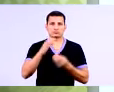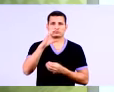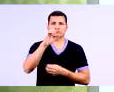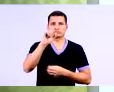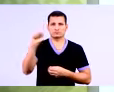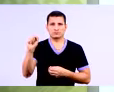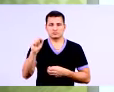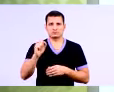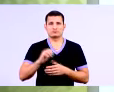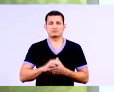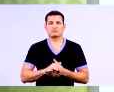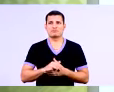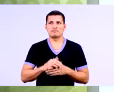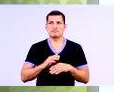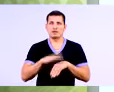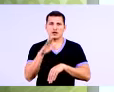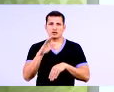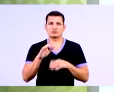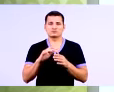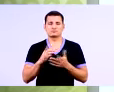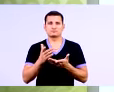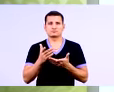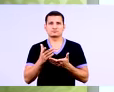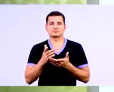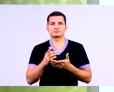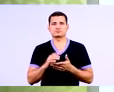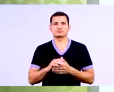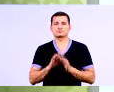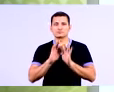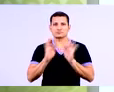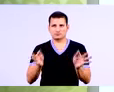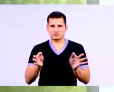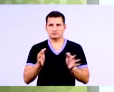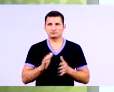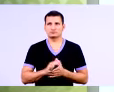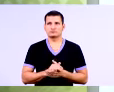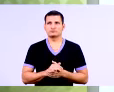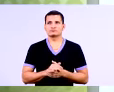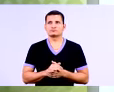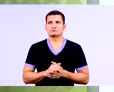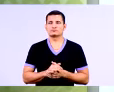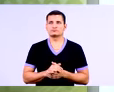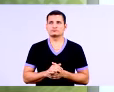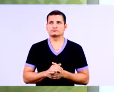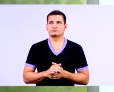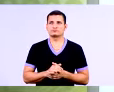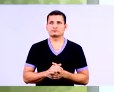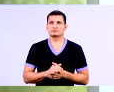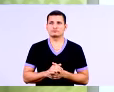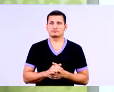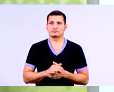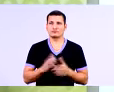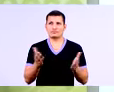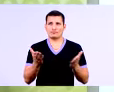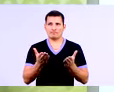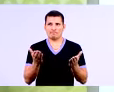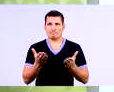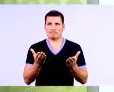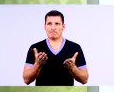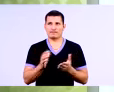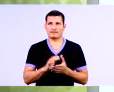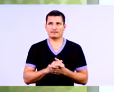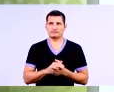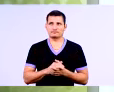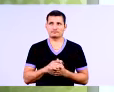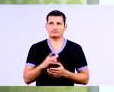mais genérica, mais abrangente. O tópico que nós trataremos, particularmente, está